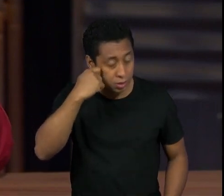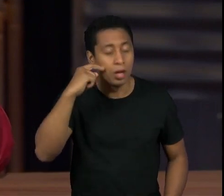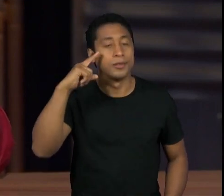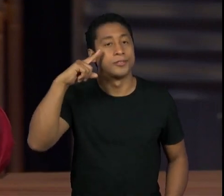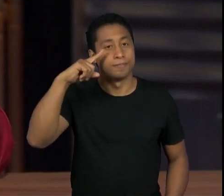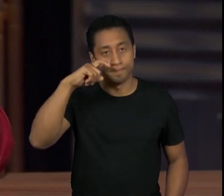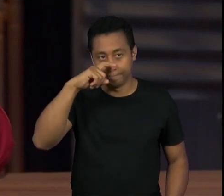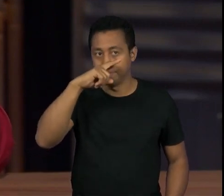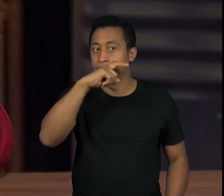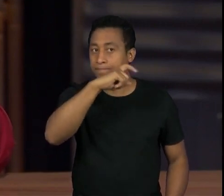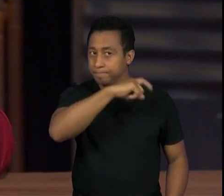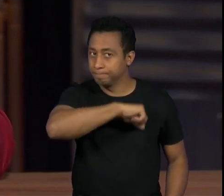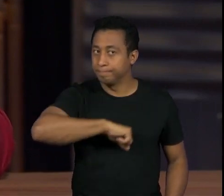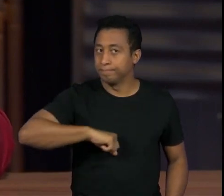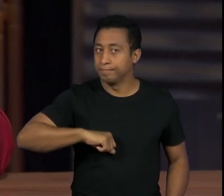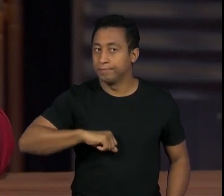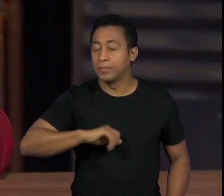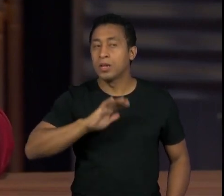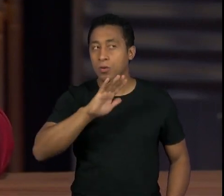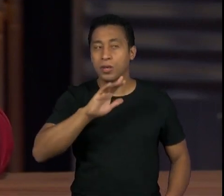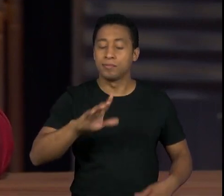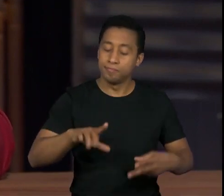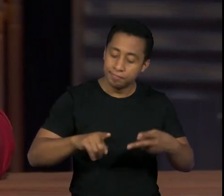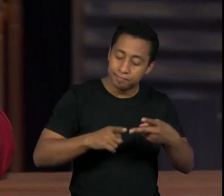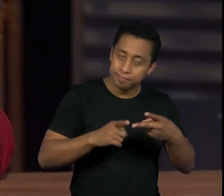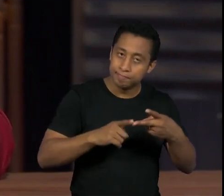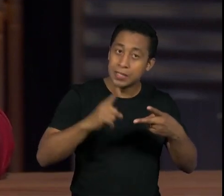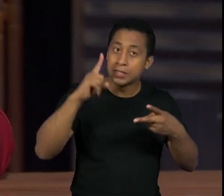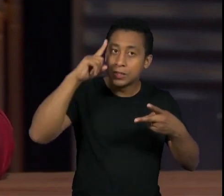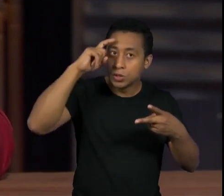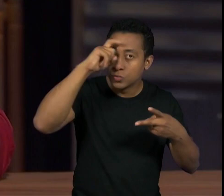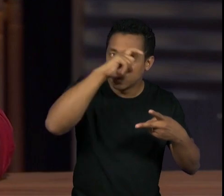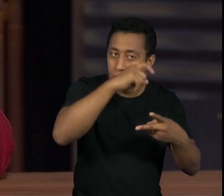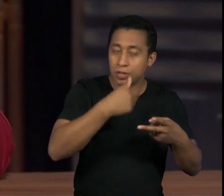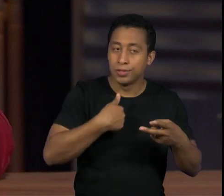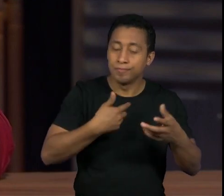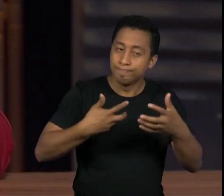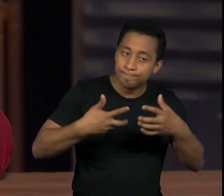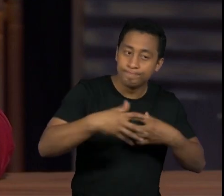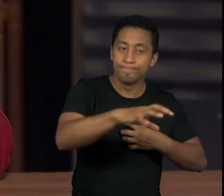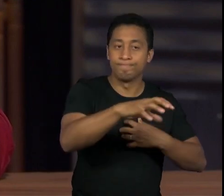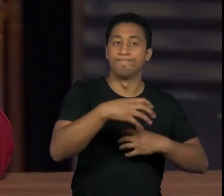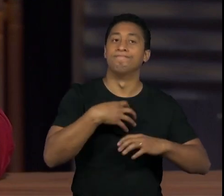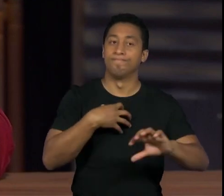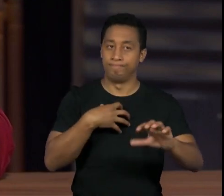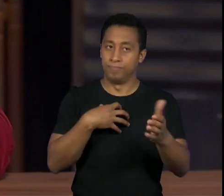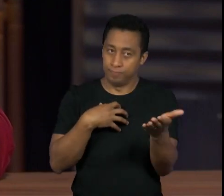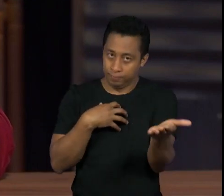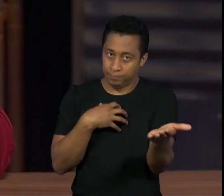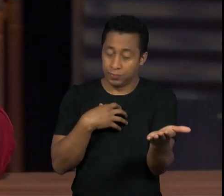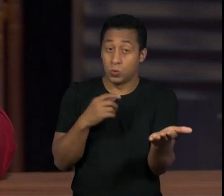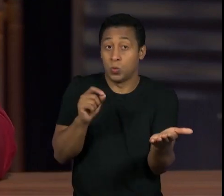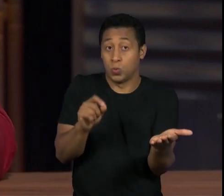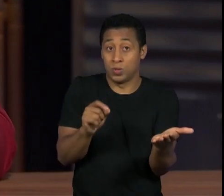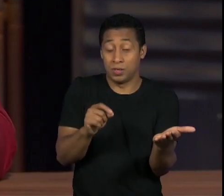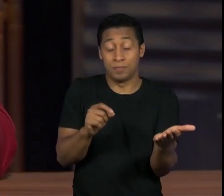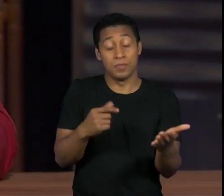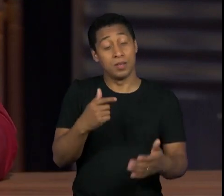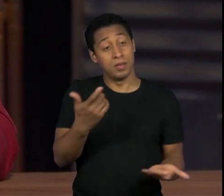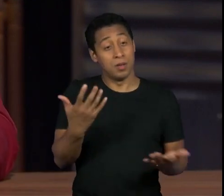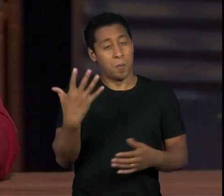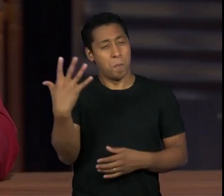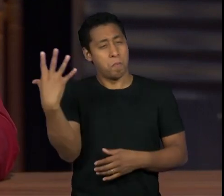vou falar de uma outra dificuldade que eu compartilho com você, com todo o respeito, de ser bonita